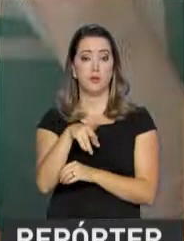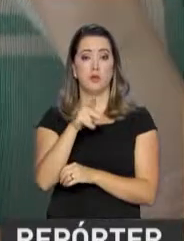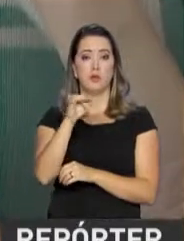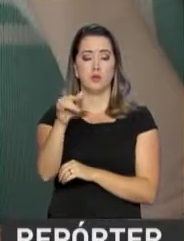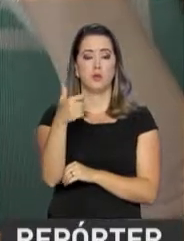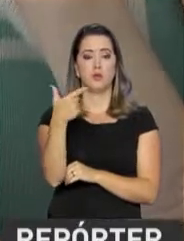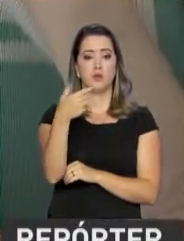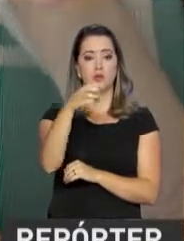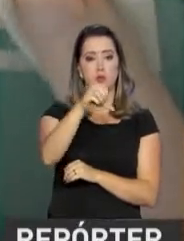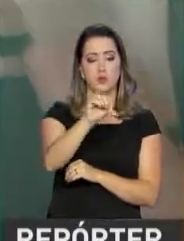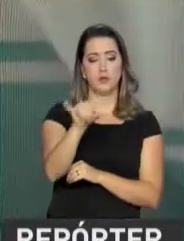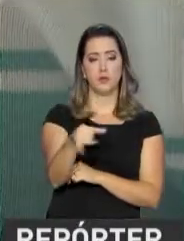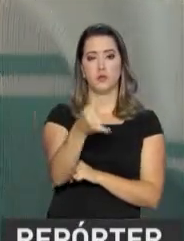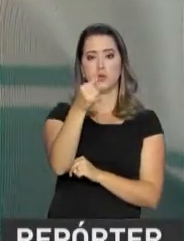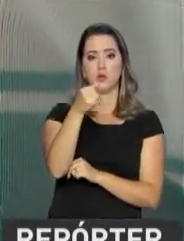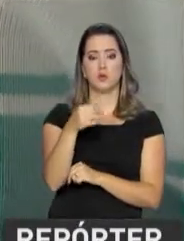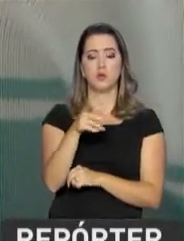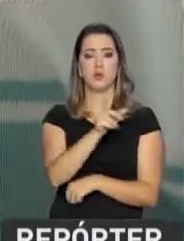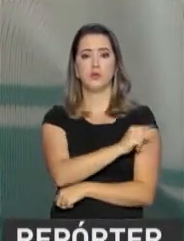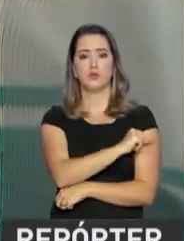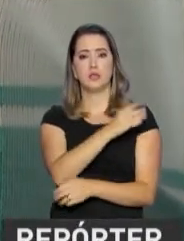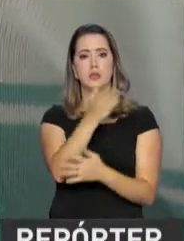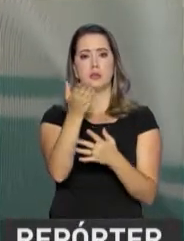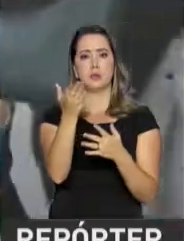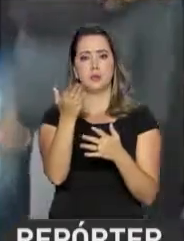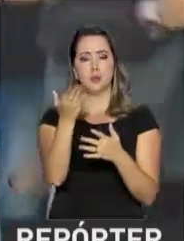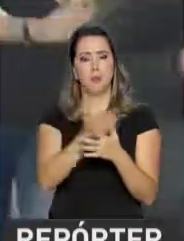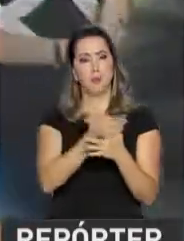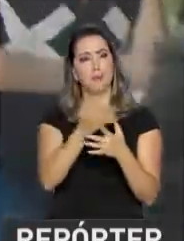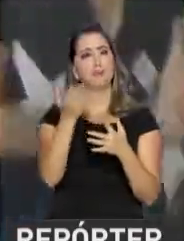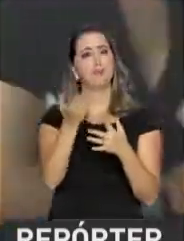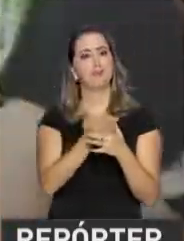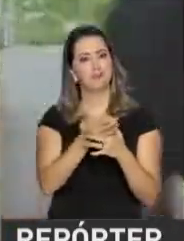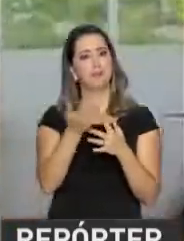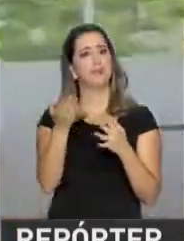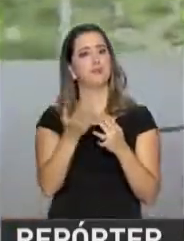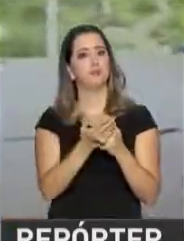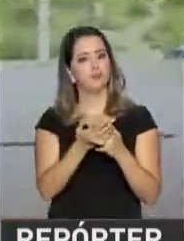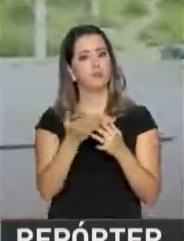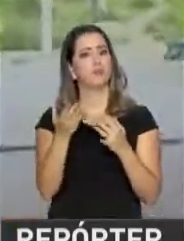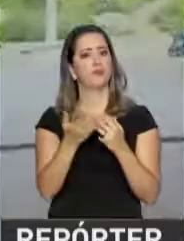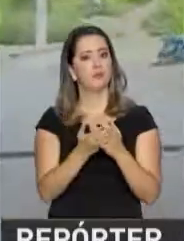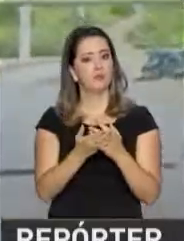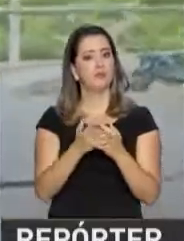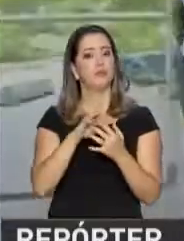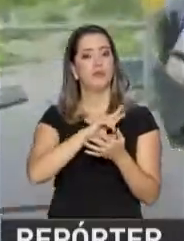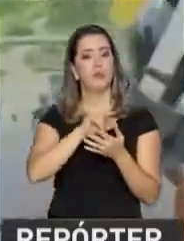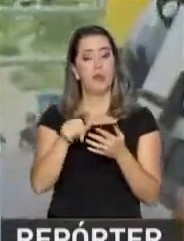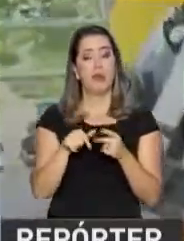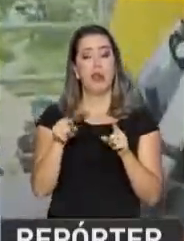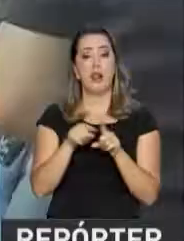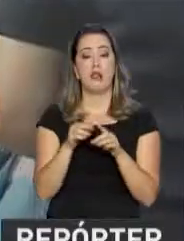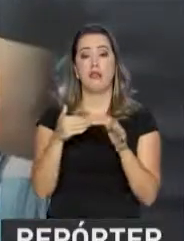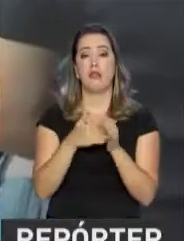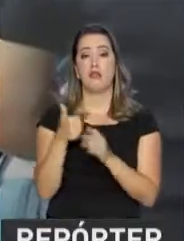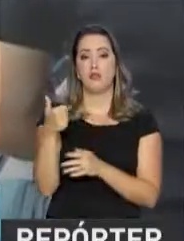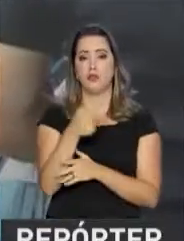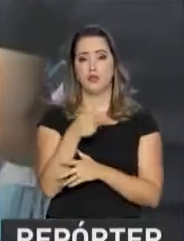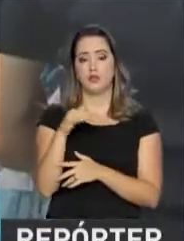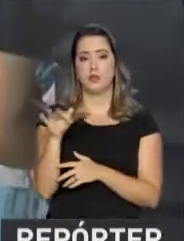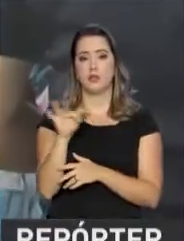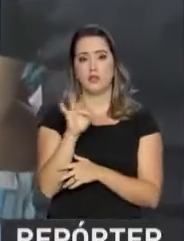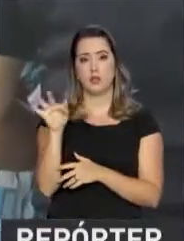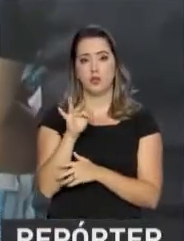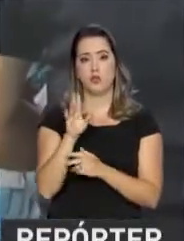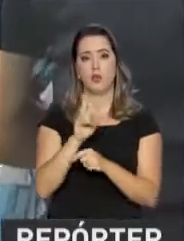dia 29 de janeiro, com doses fracionadas. A campanha vai até o dia 17 de fevereiro e pretende